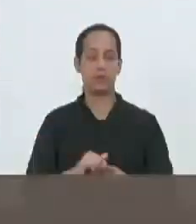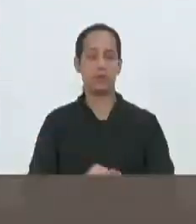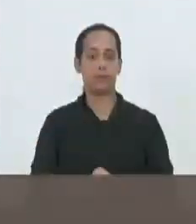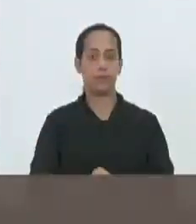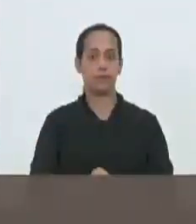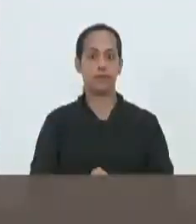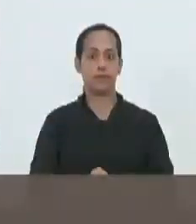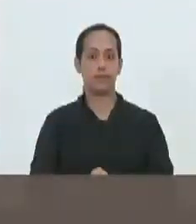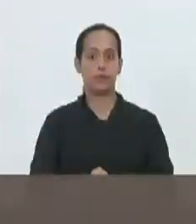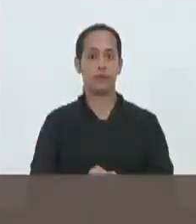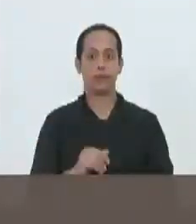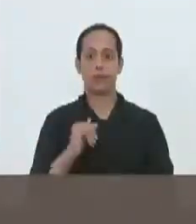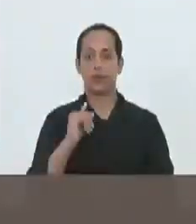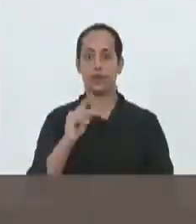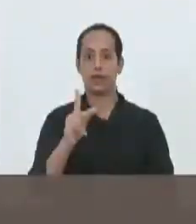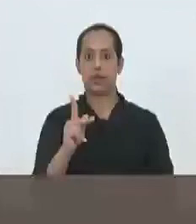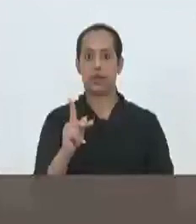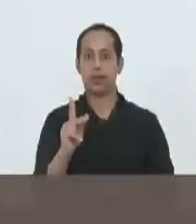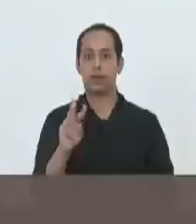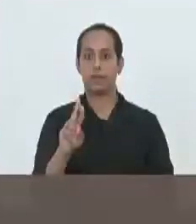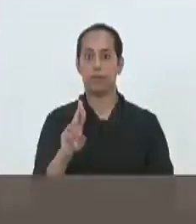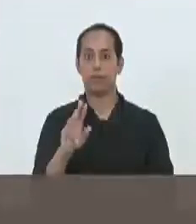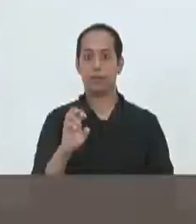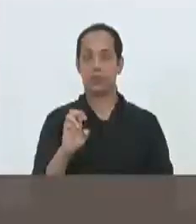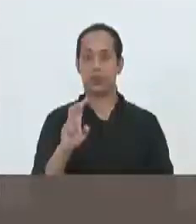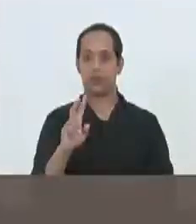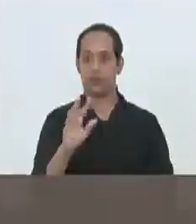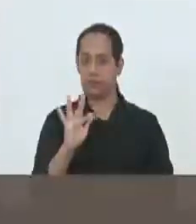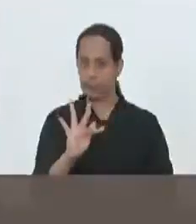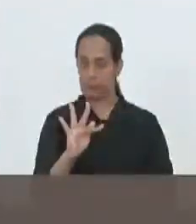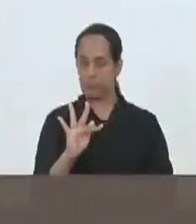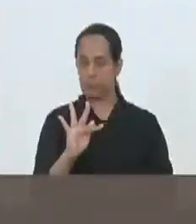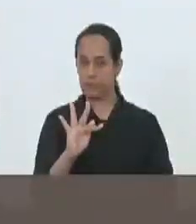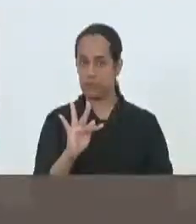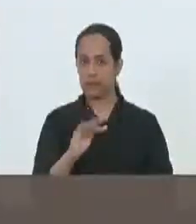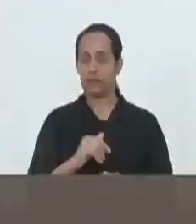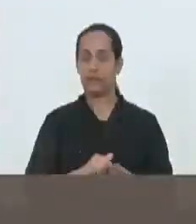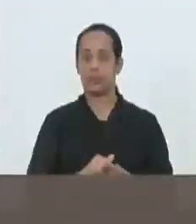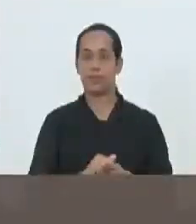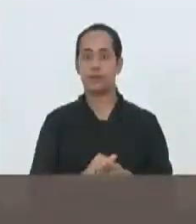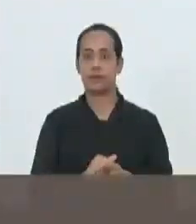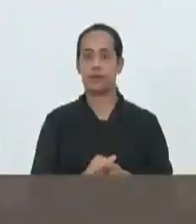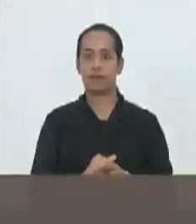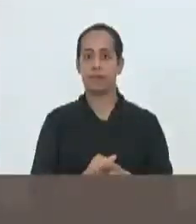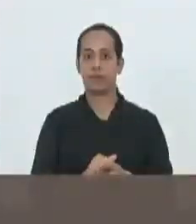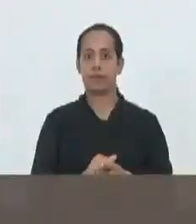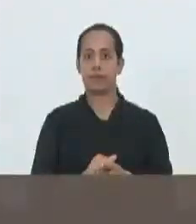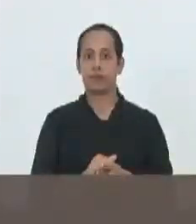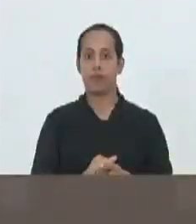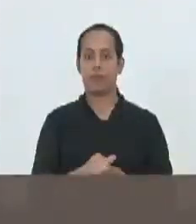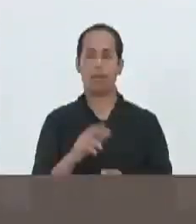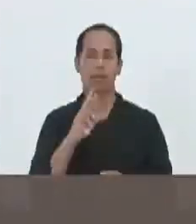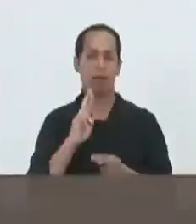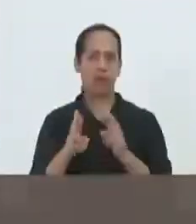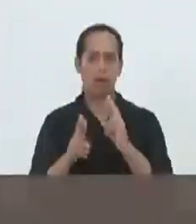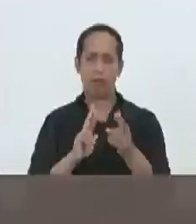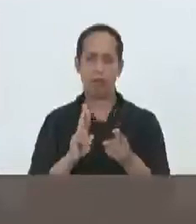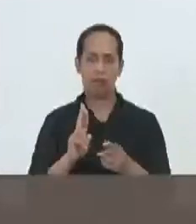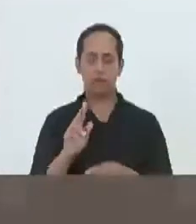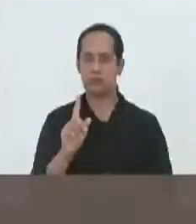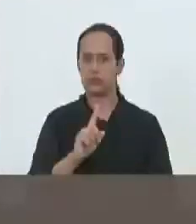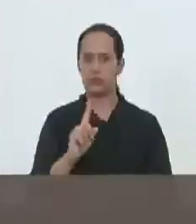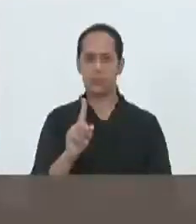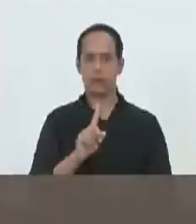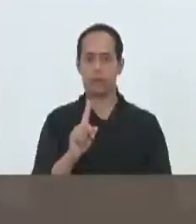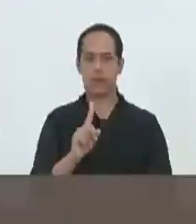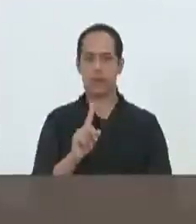ipref a gente fala dos dois fundos ali e e não é uma reclamação dele ser deficitário e e e é é